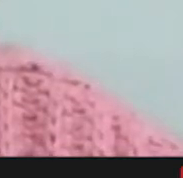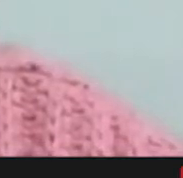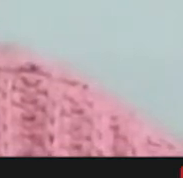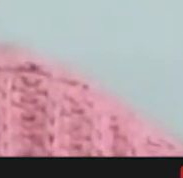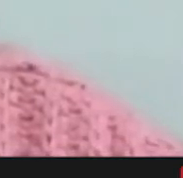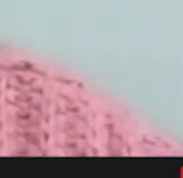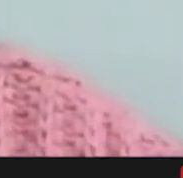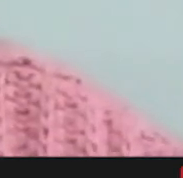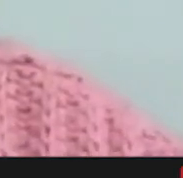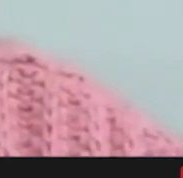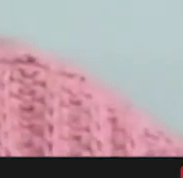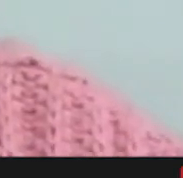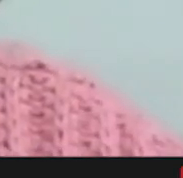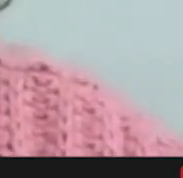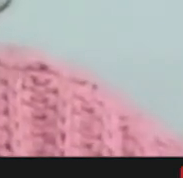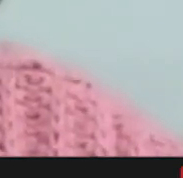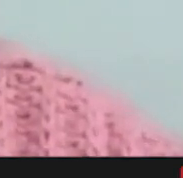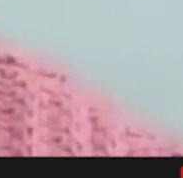quer dizer